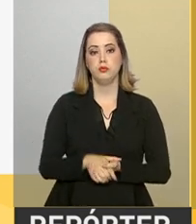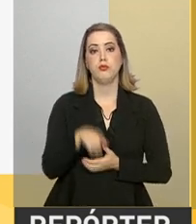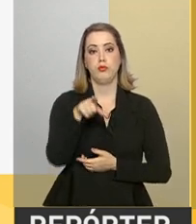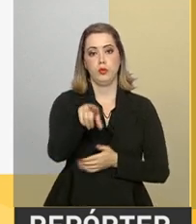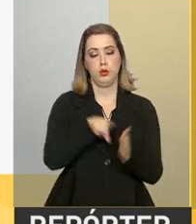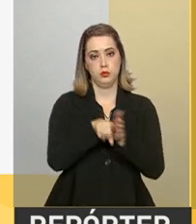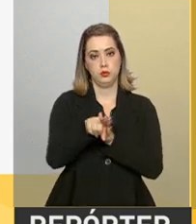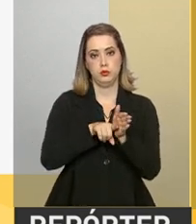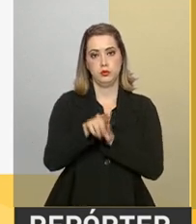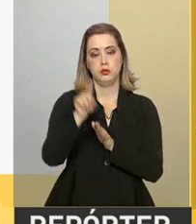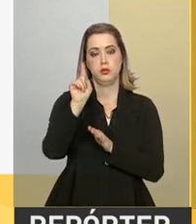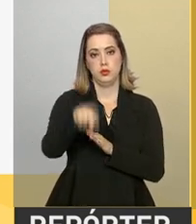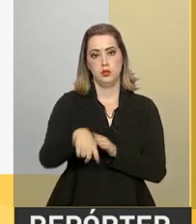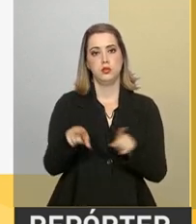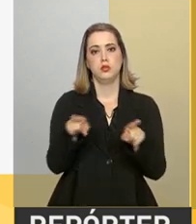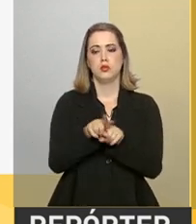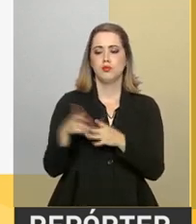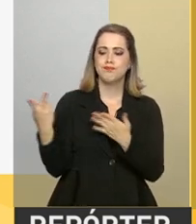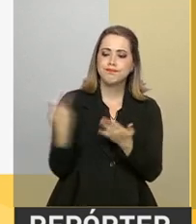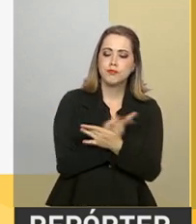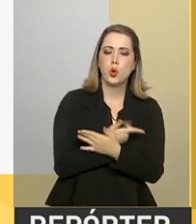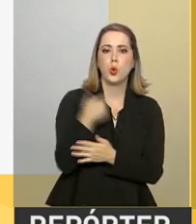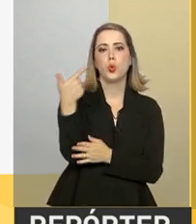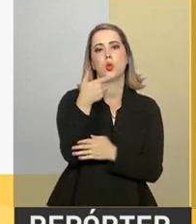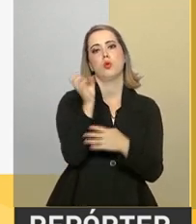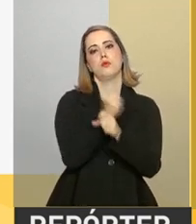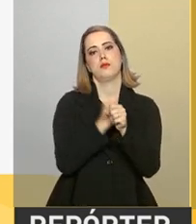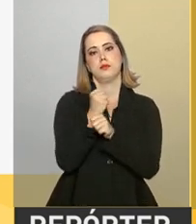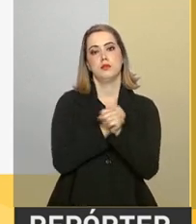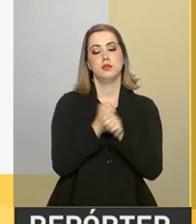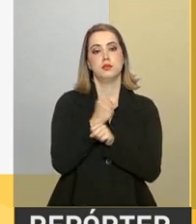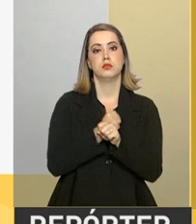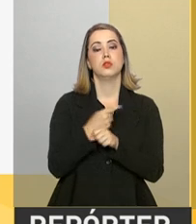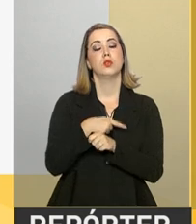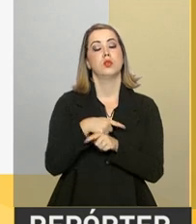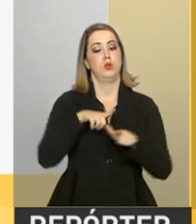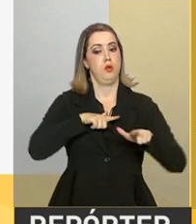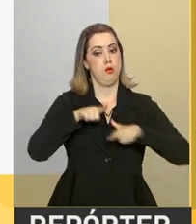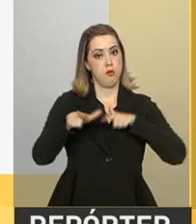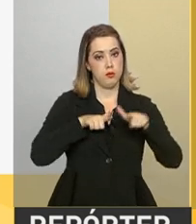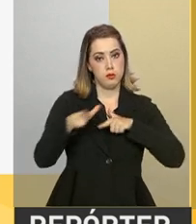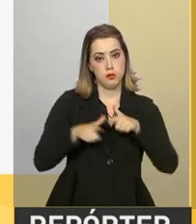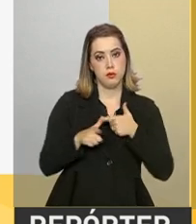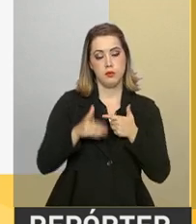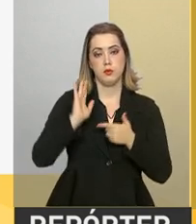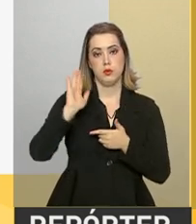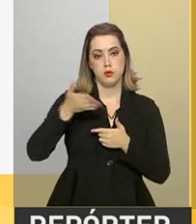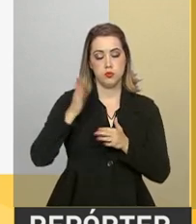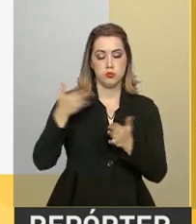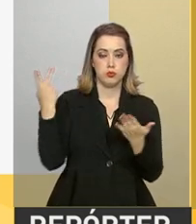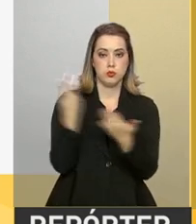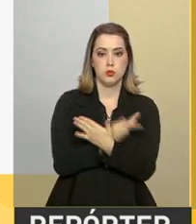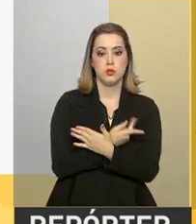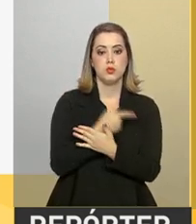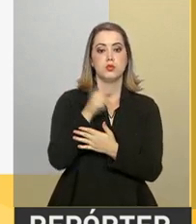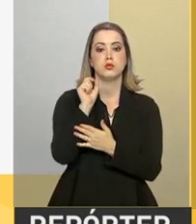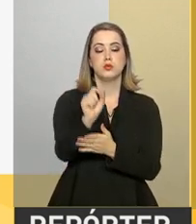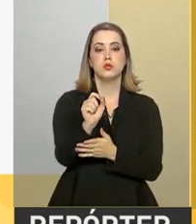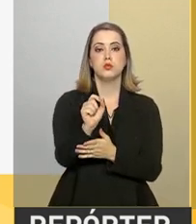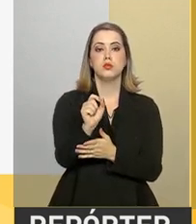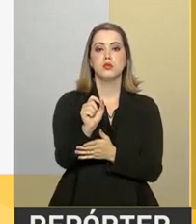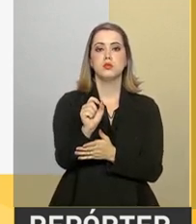é uma operação que vem sendo realizada há mais de 2 anos é uma operação que vem sendo realizada é de